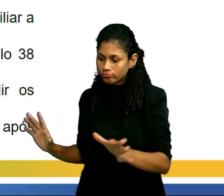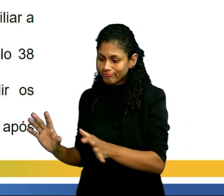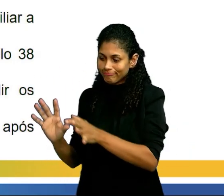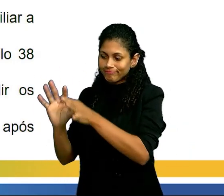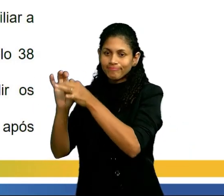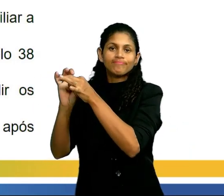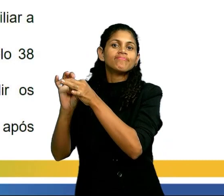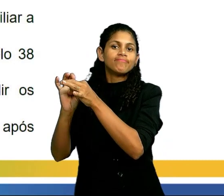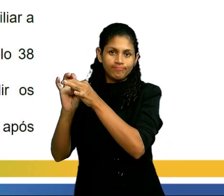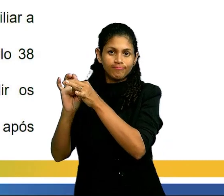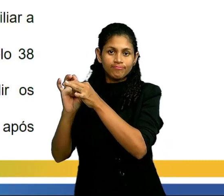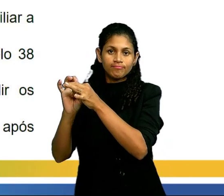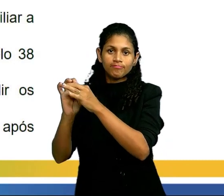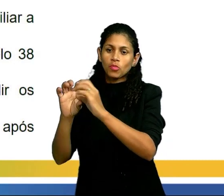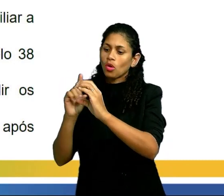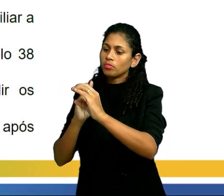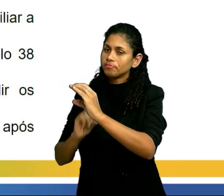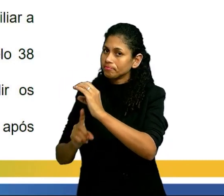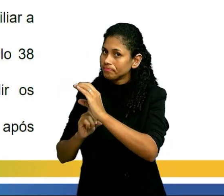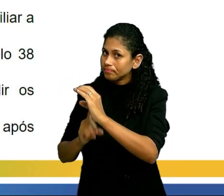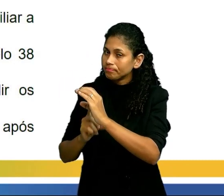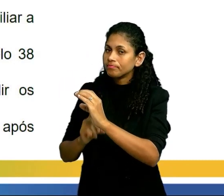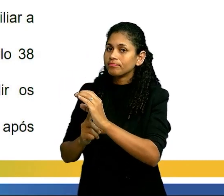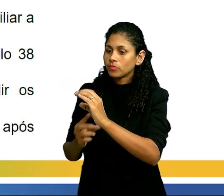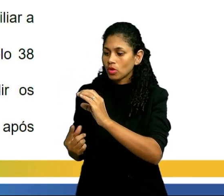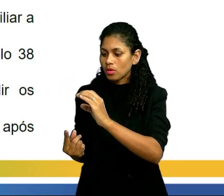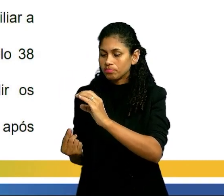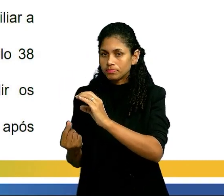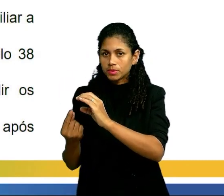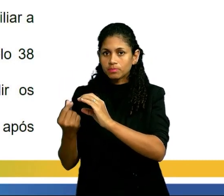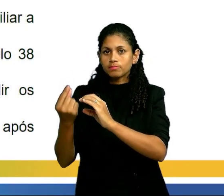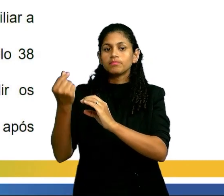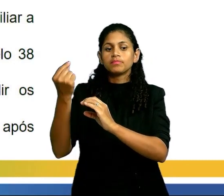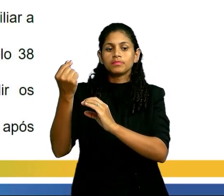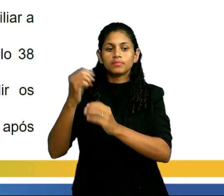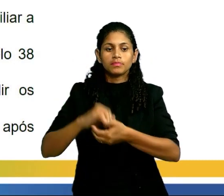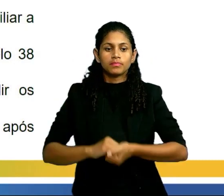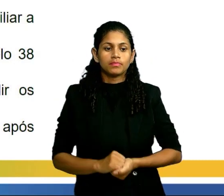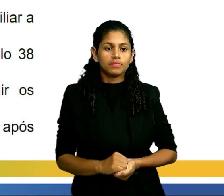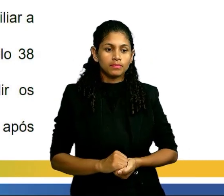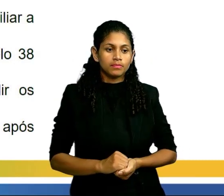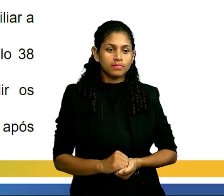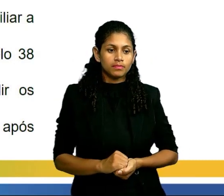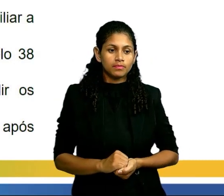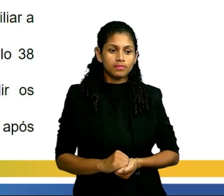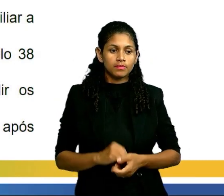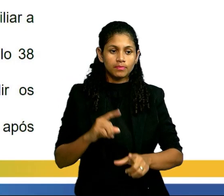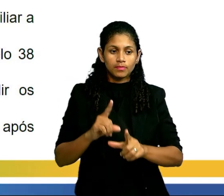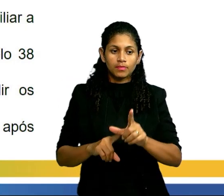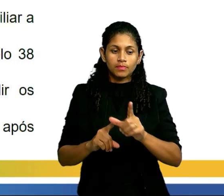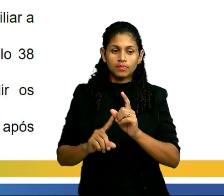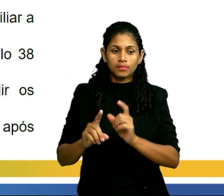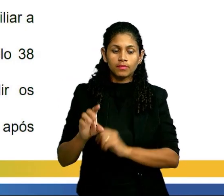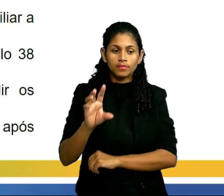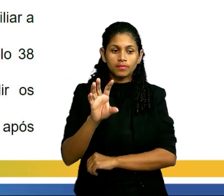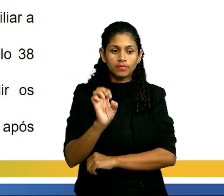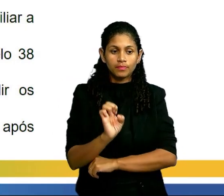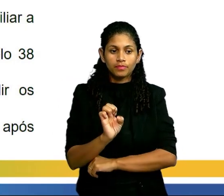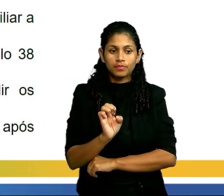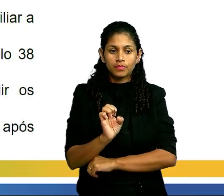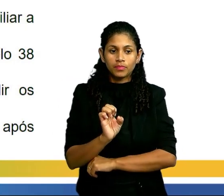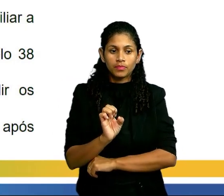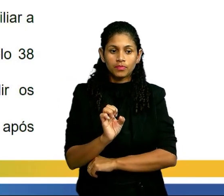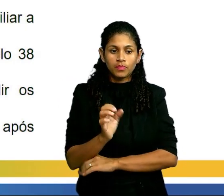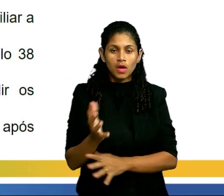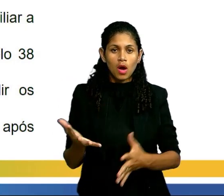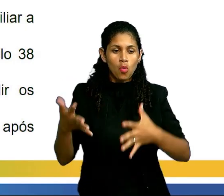vitrine capitalista. Então, ele queria unificar o capitalismo em toda a península. Na letra E, vai dizer a ocupação da Península